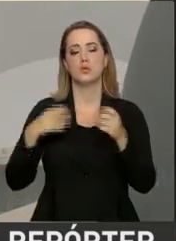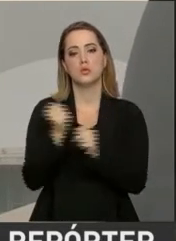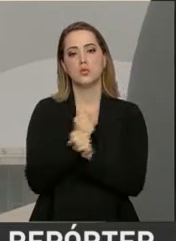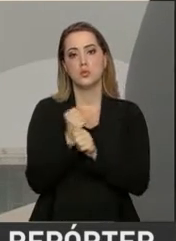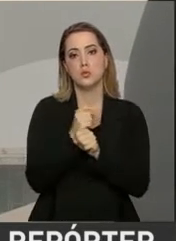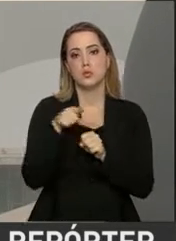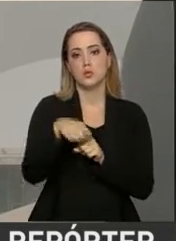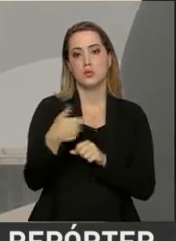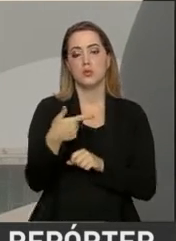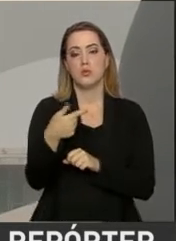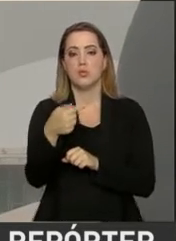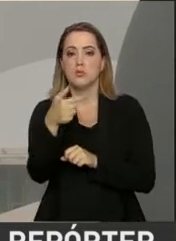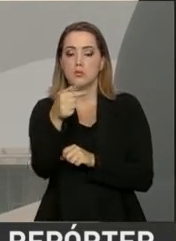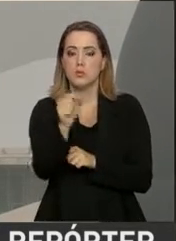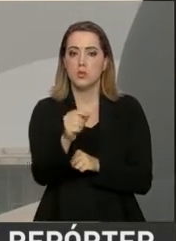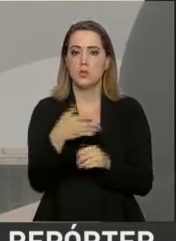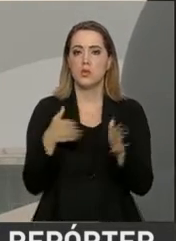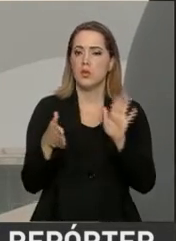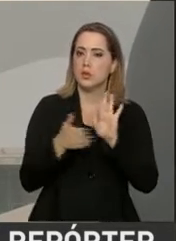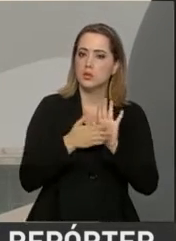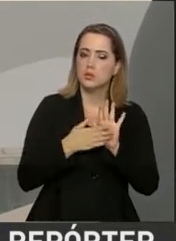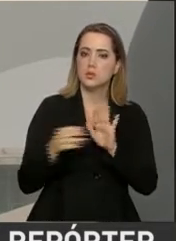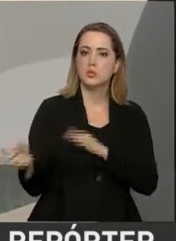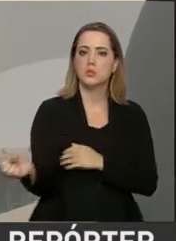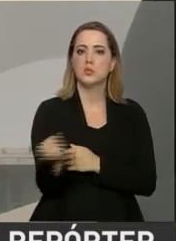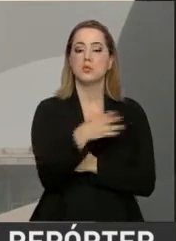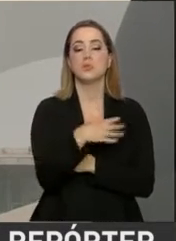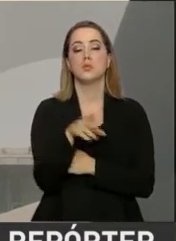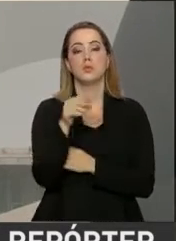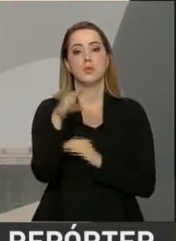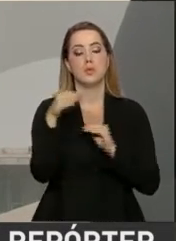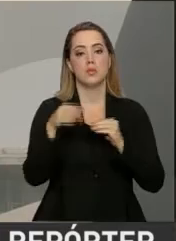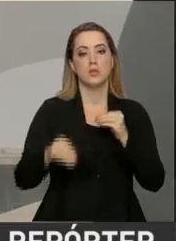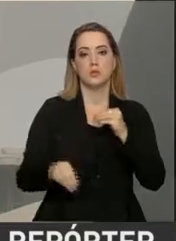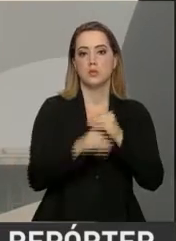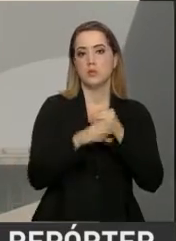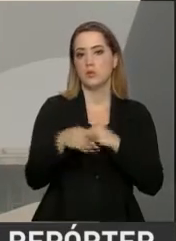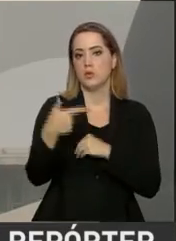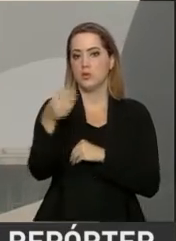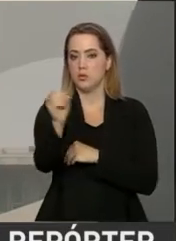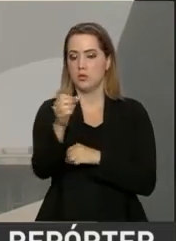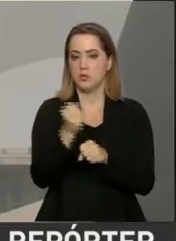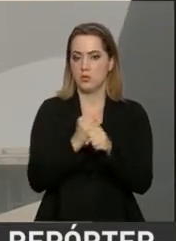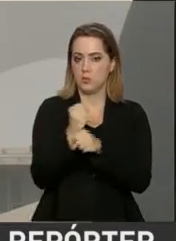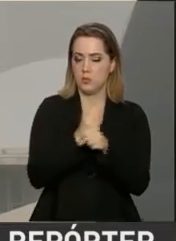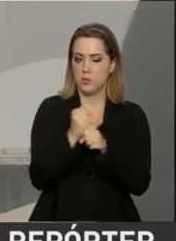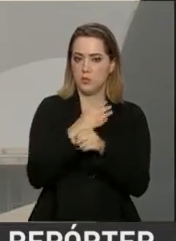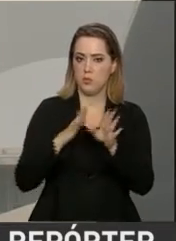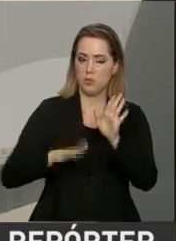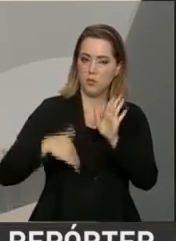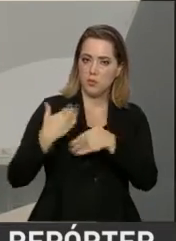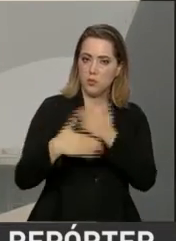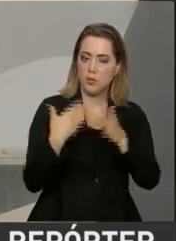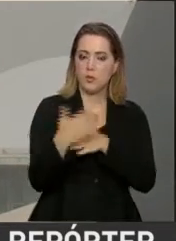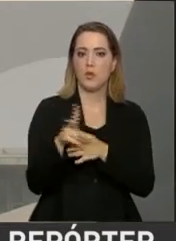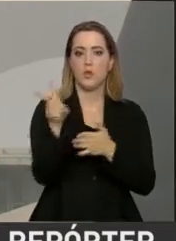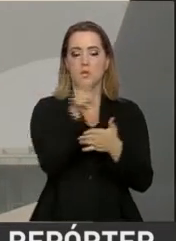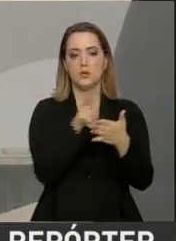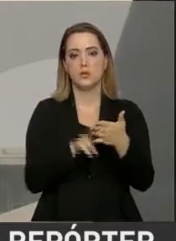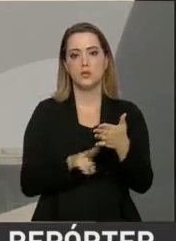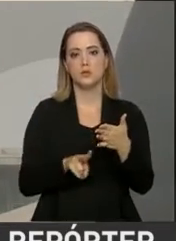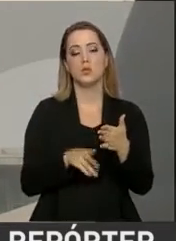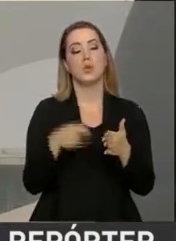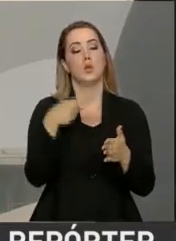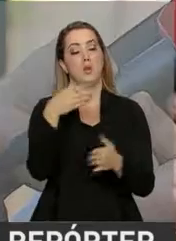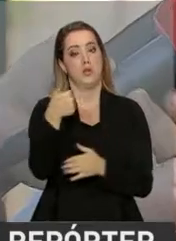2017 a proposta é que o novo regime fiscal tem a validade de 20 anos e passe por uma revisão no